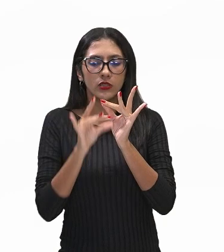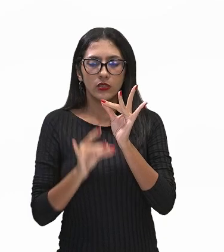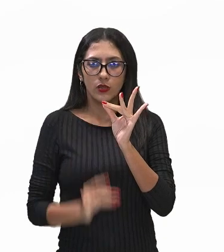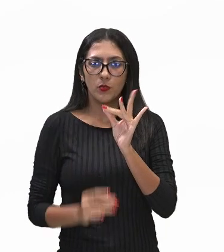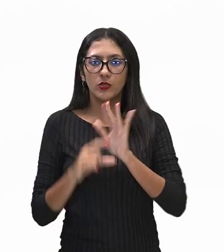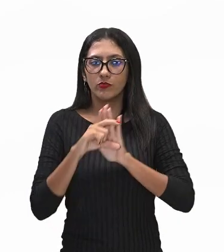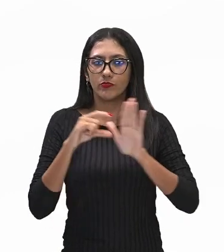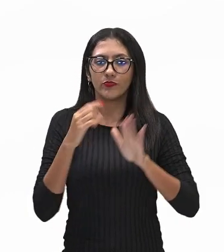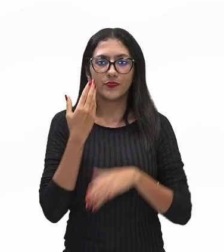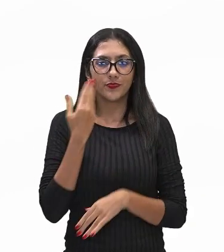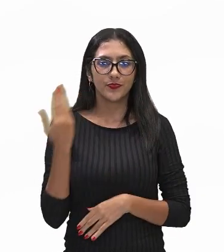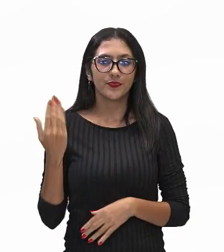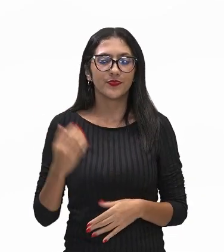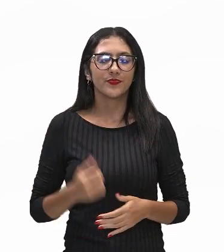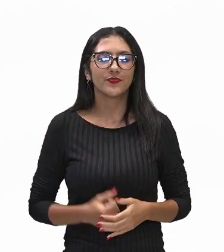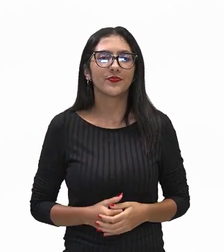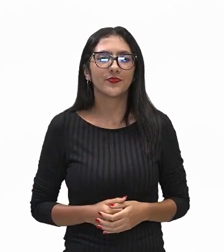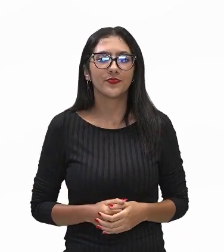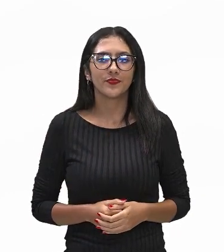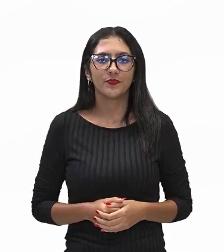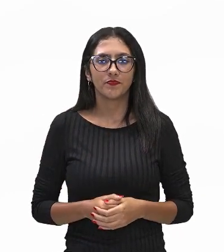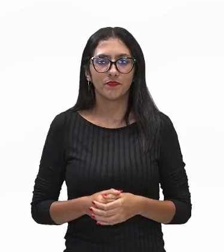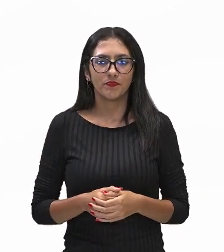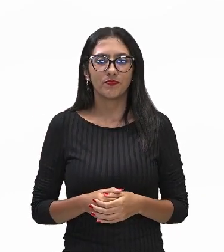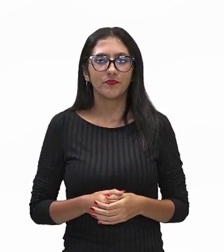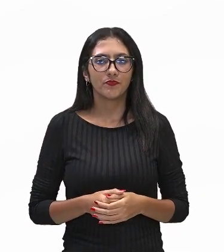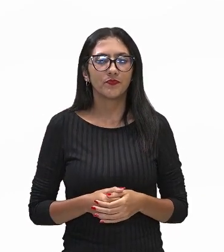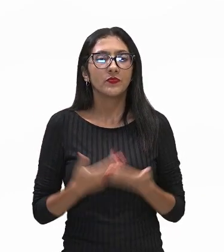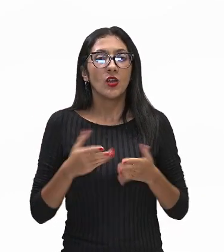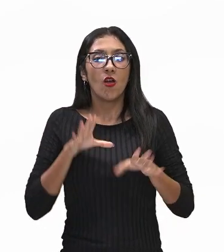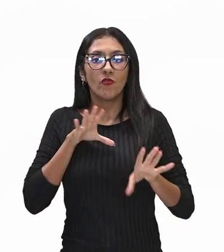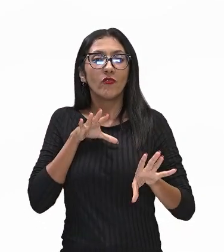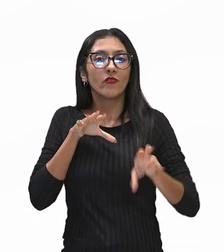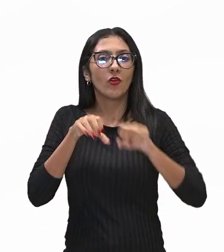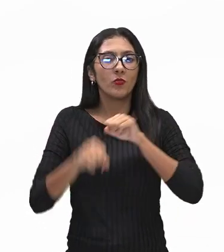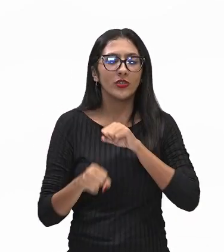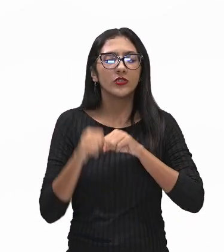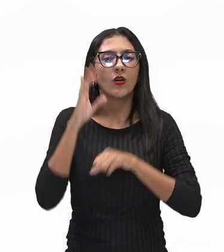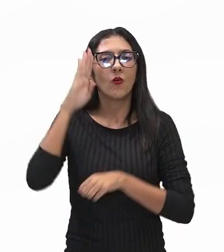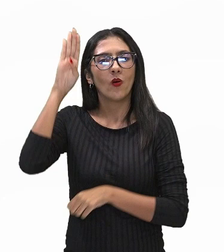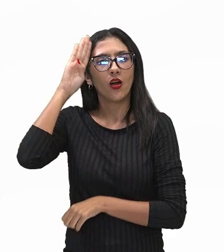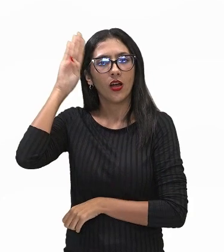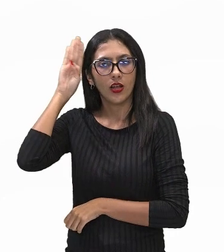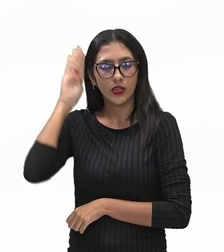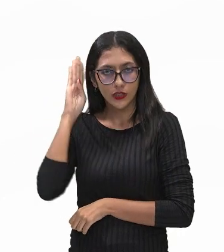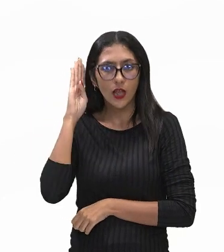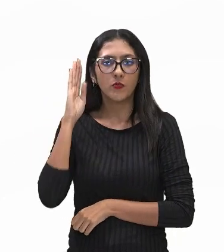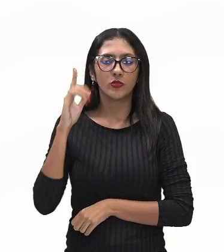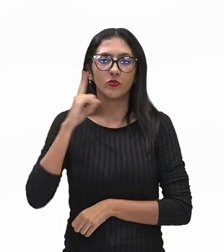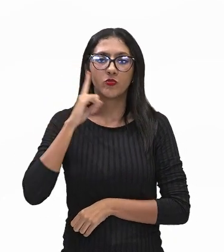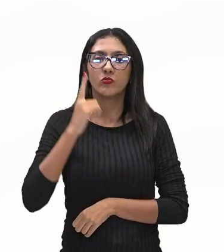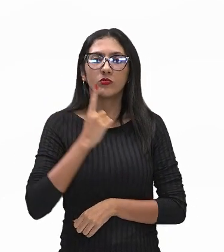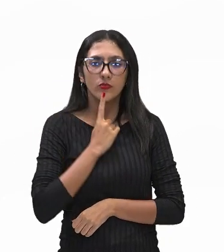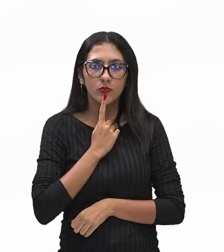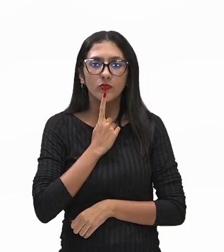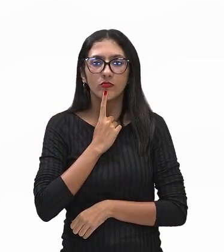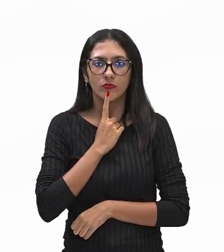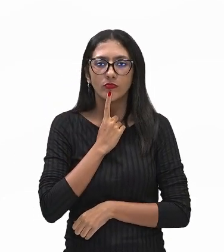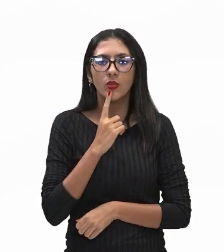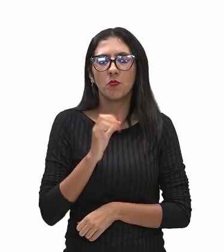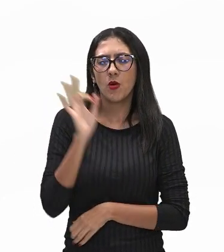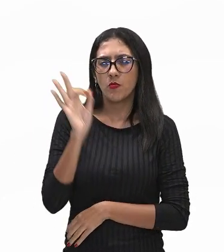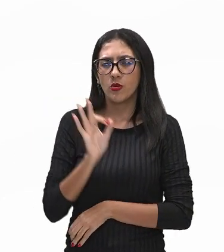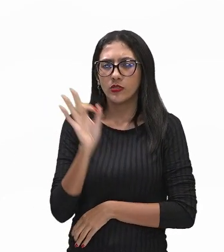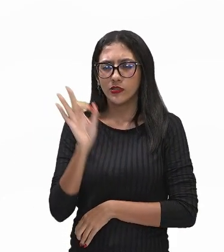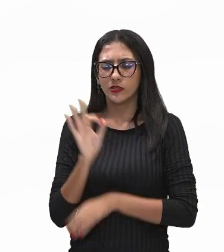parágrafo. Vejam aí. A plena formação acadêmica dos deficientes auditivos, uma parcela das